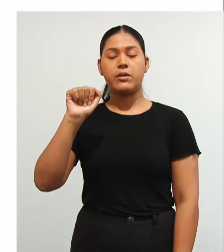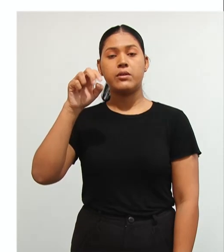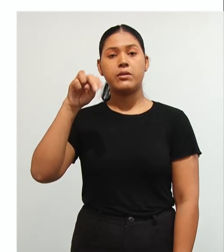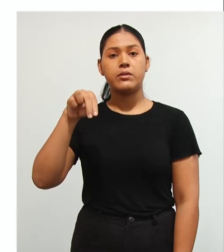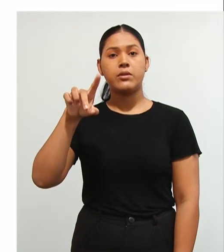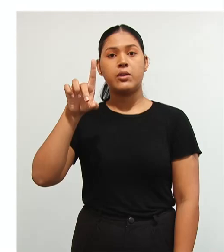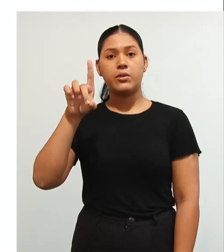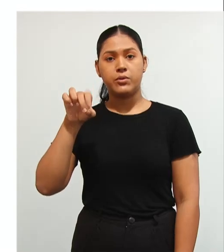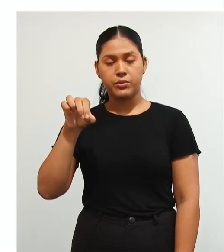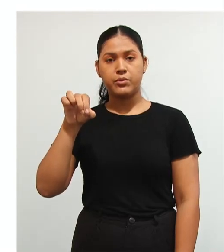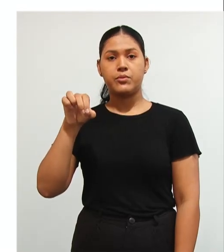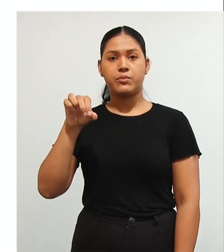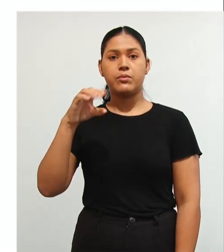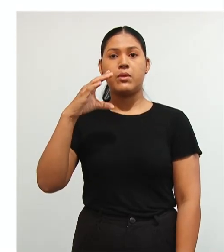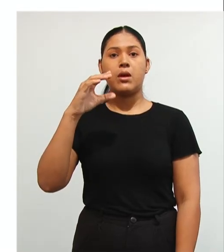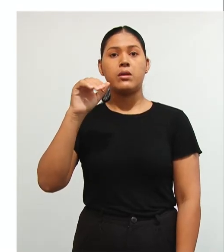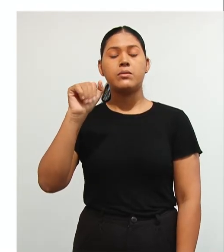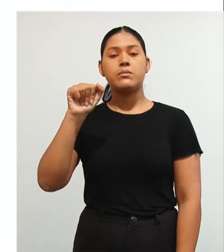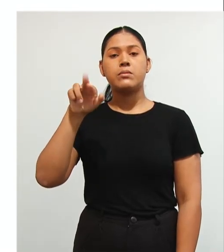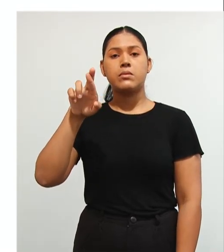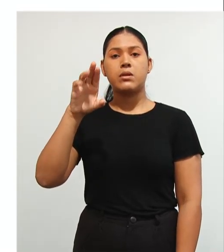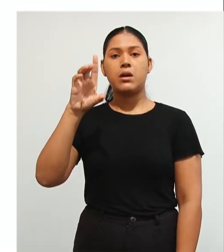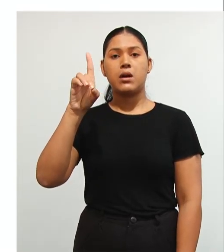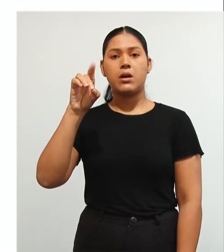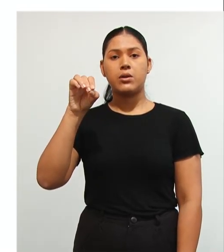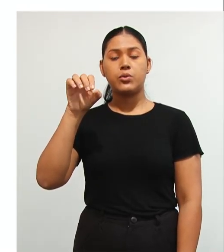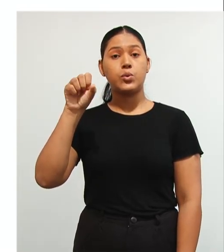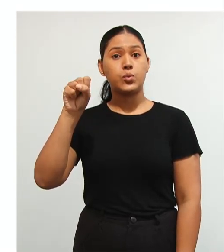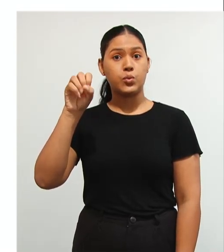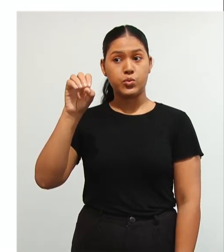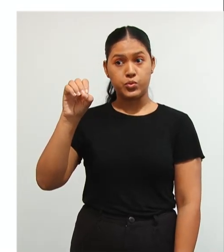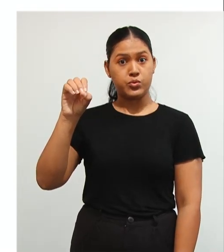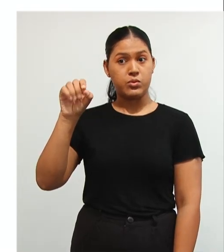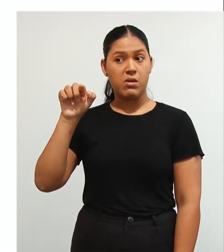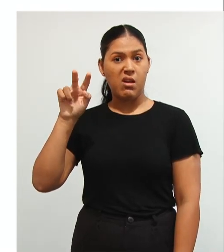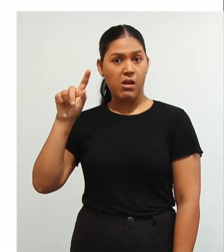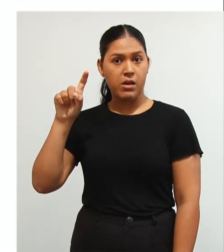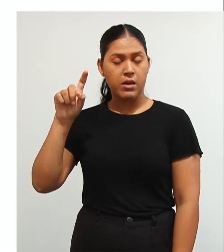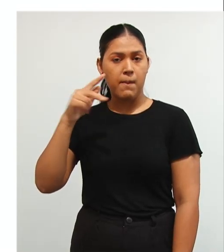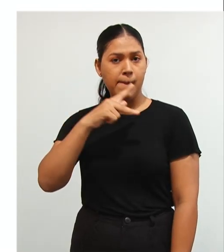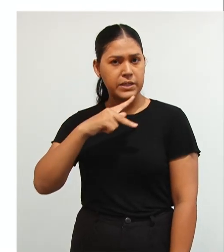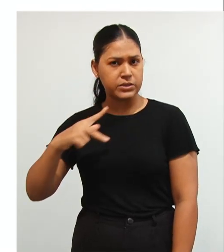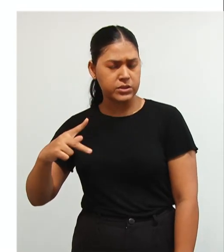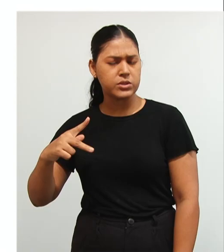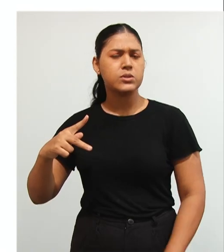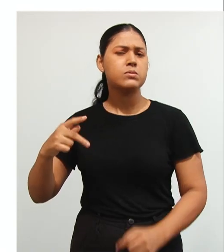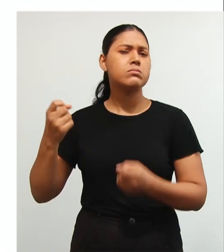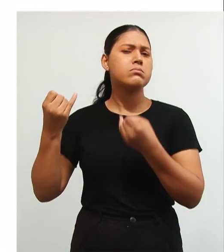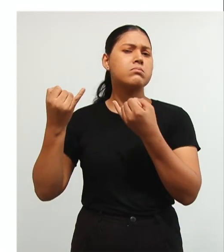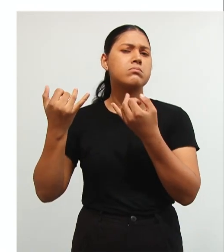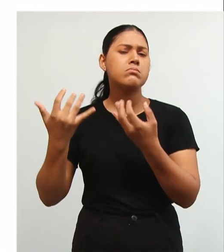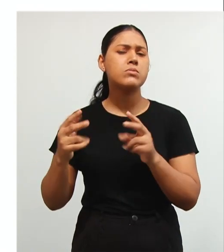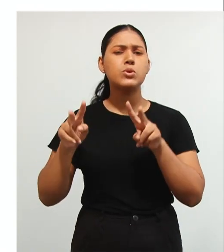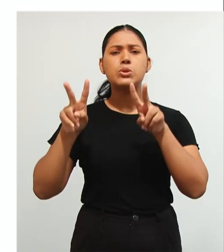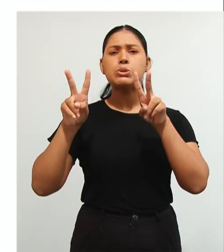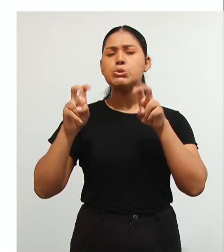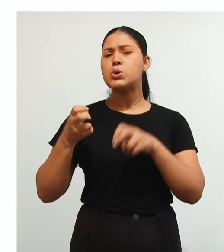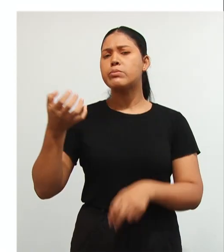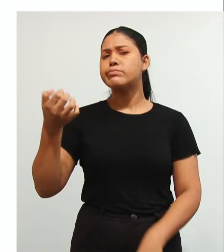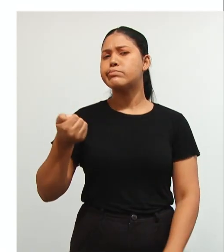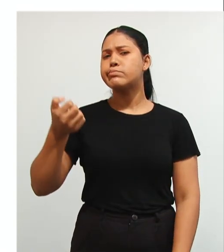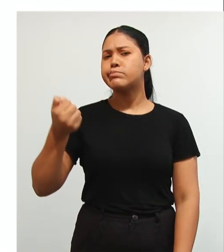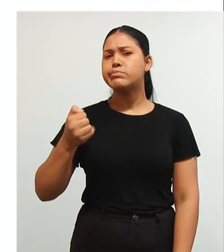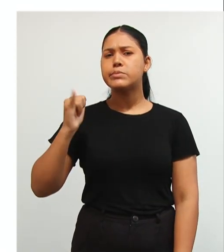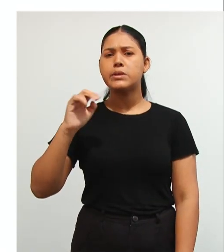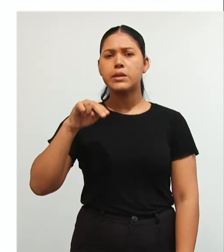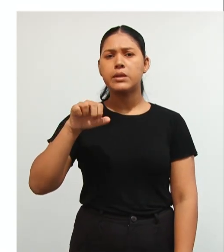deficitária. O que é arrecadado não cobre as suas despesas, né? Despesas, receitas e despesas das